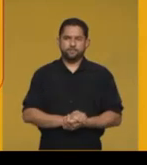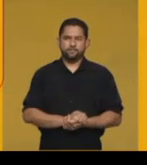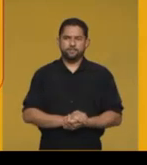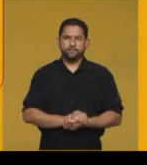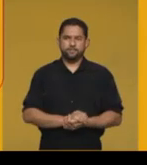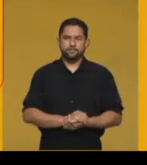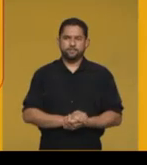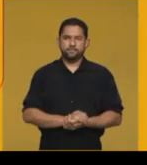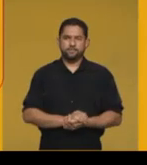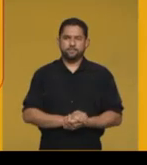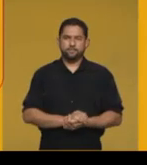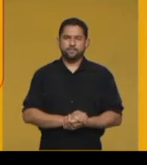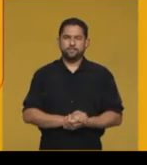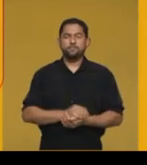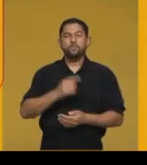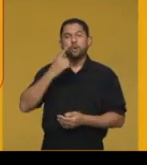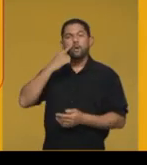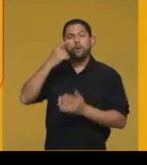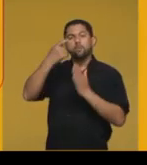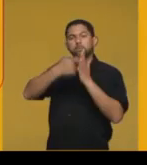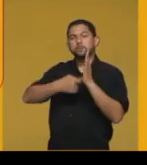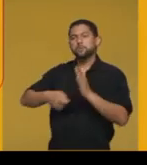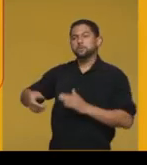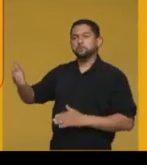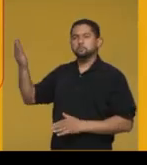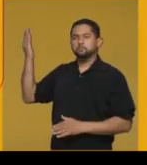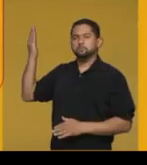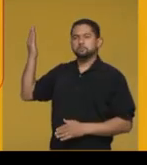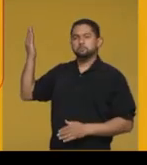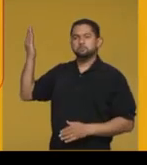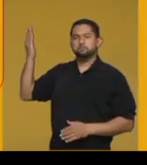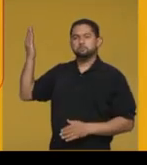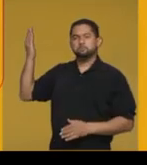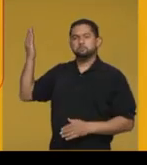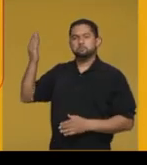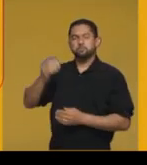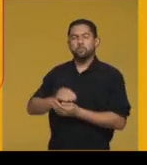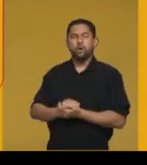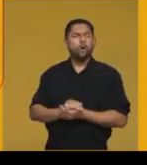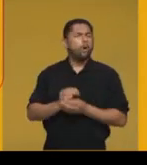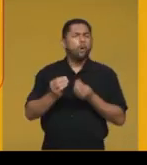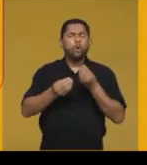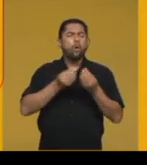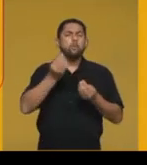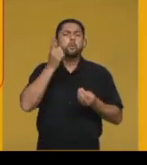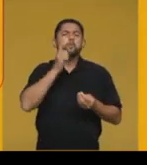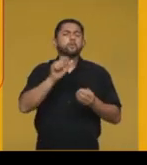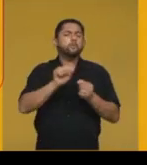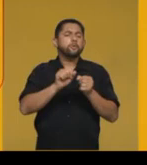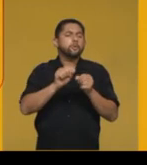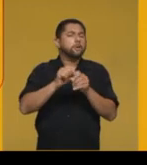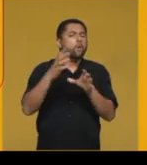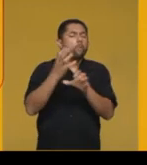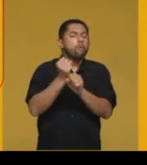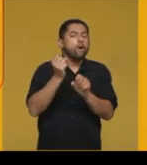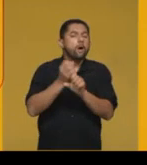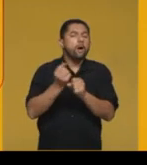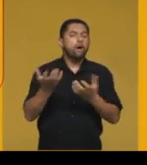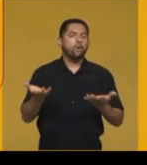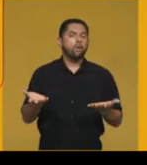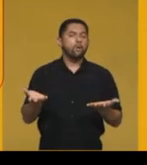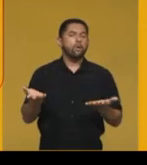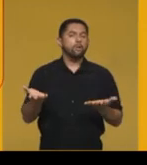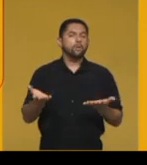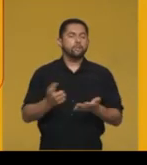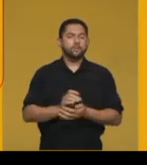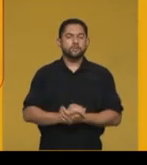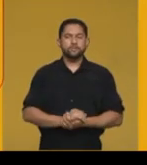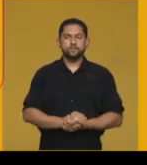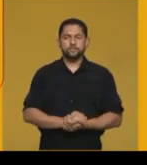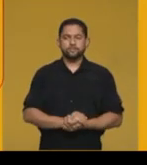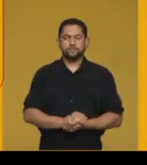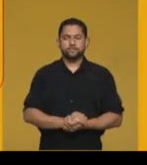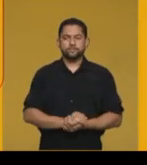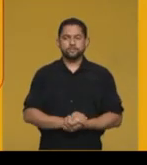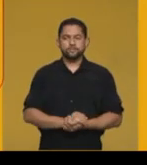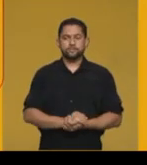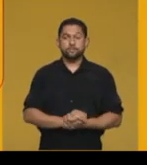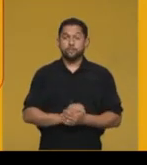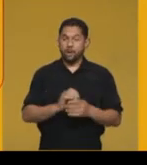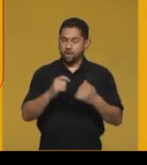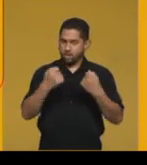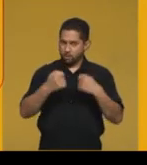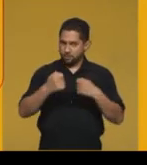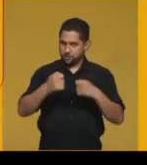ainda com volumes diferentes. Como que eu posso realizar esse cálculo? Bom, eu preciso